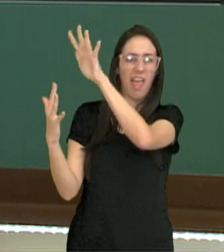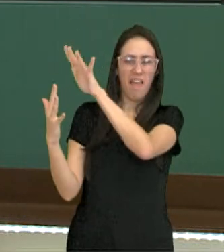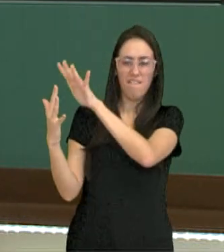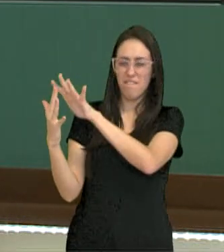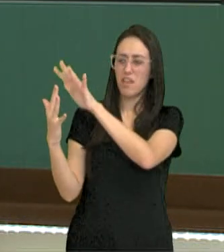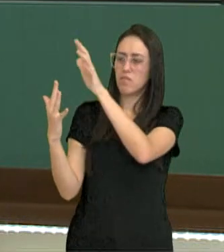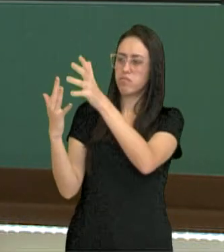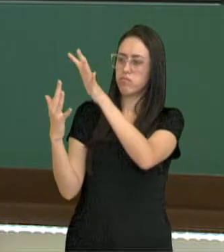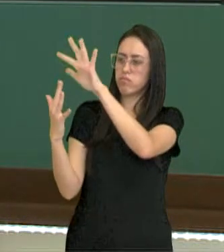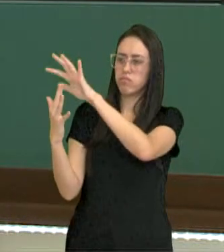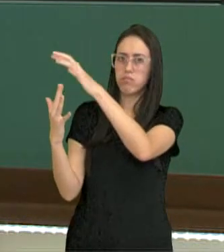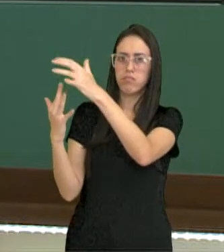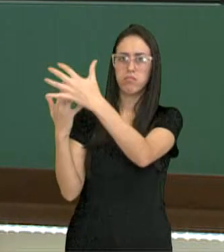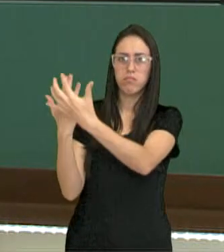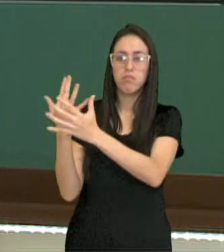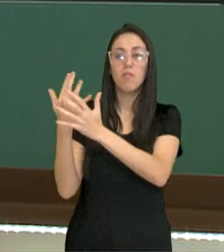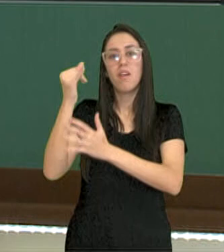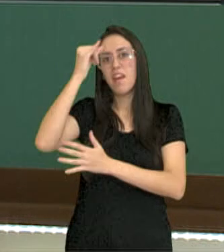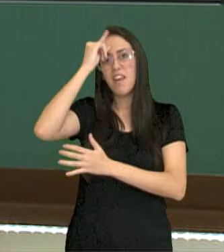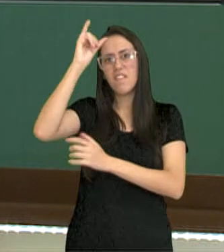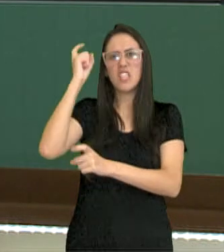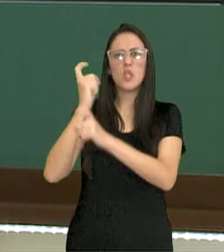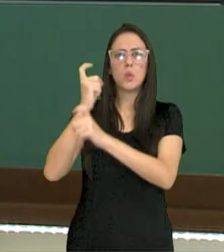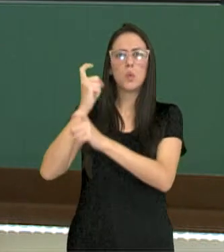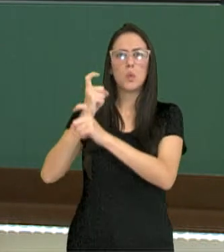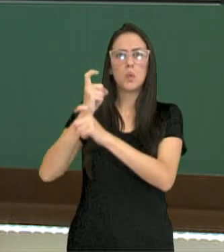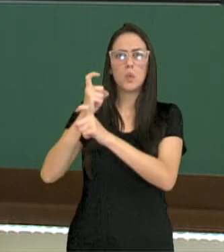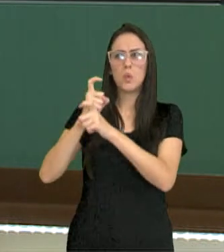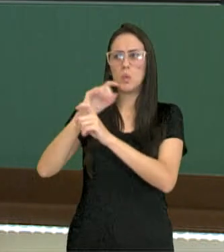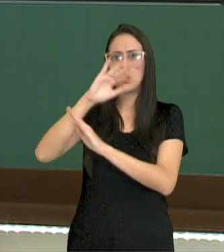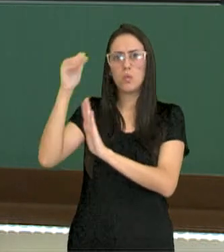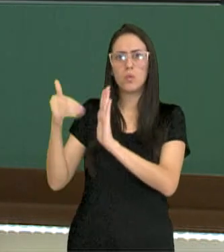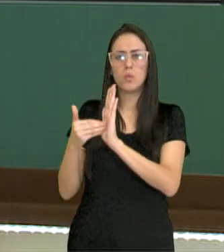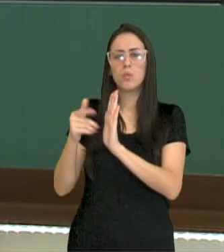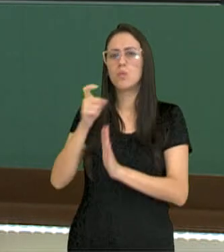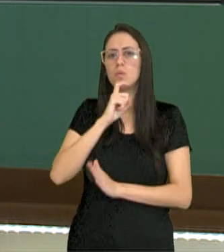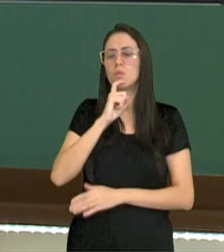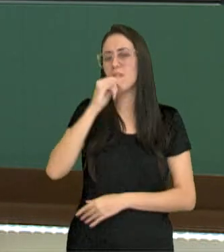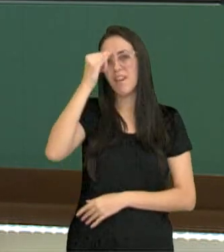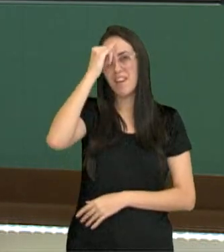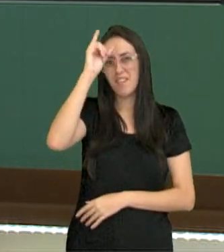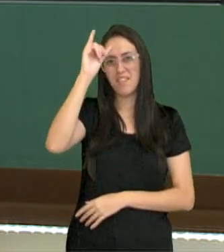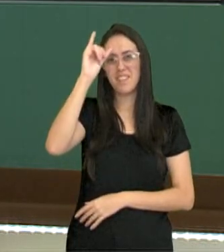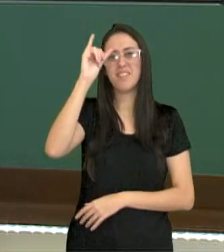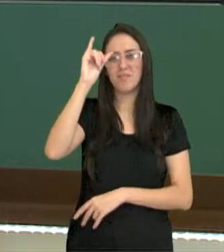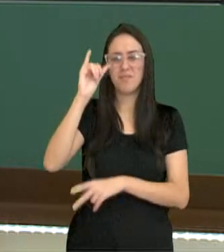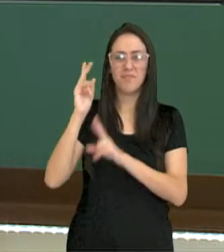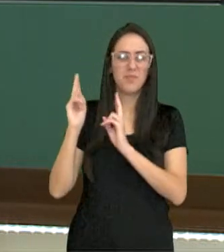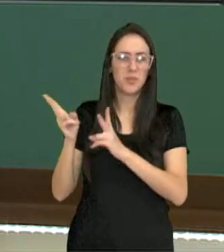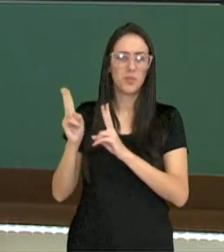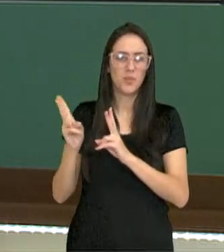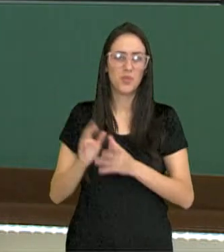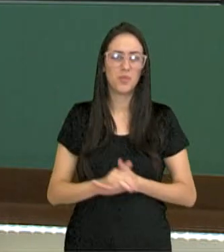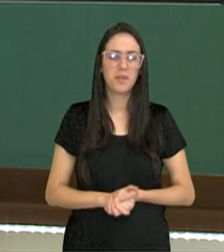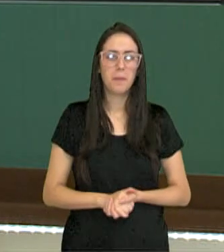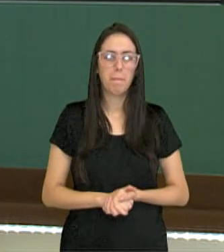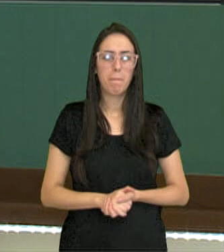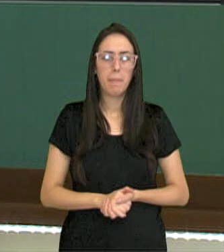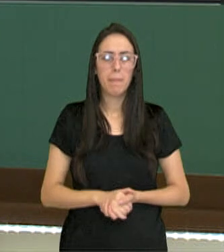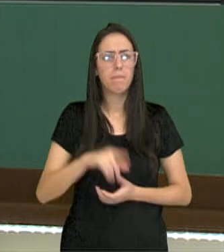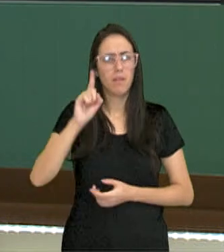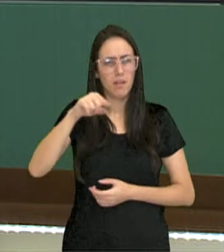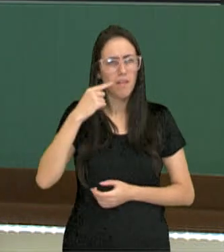laminar, evitando o seu congelamento e, consequentemente, a destruição dessa estrutura. Então, vamos reparar lá? São